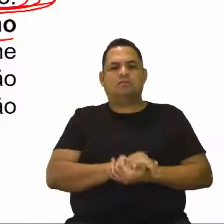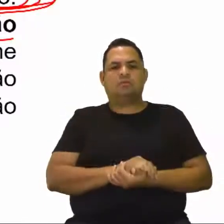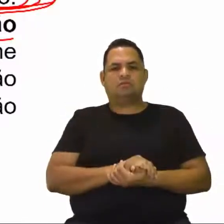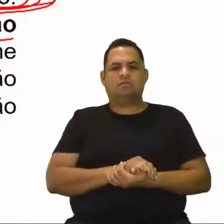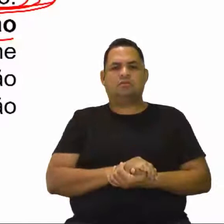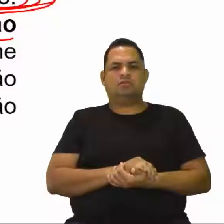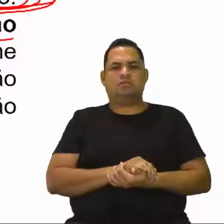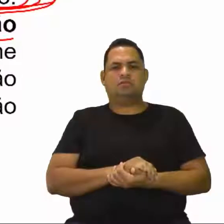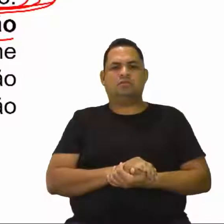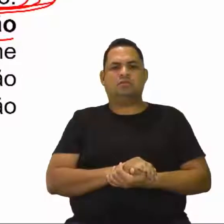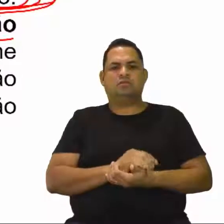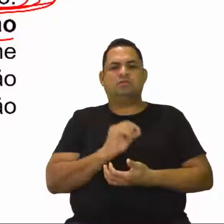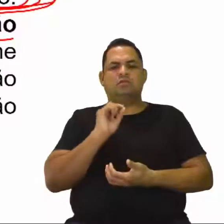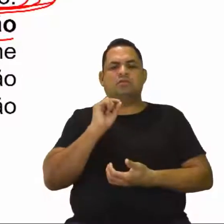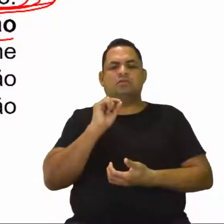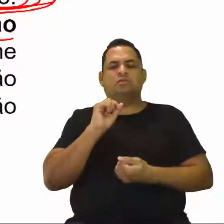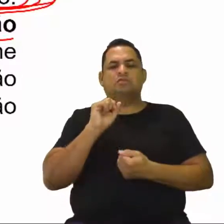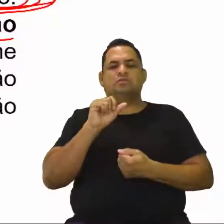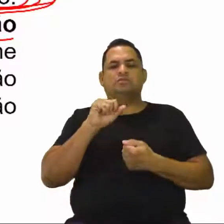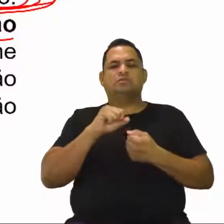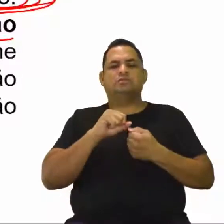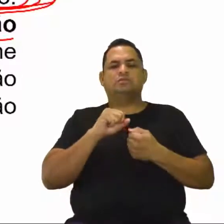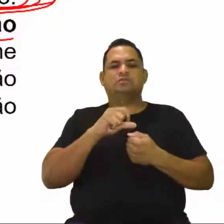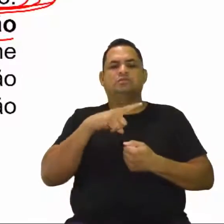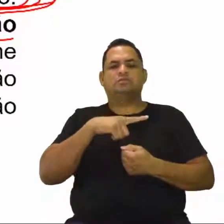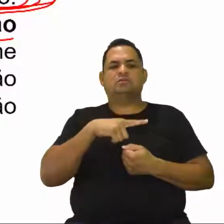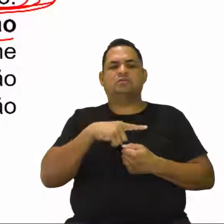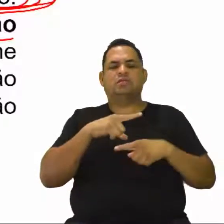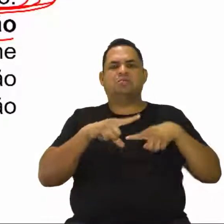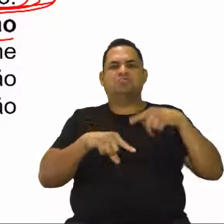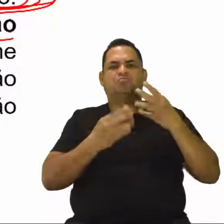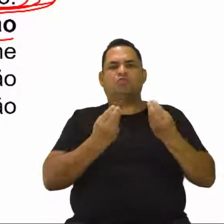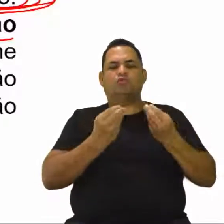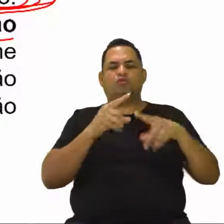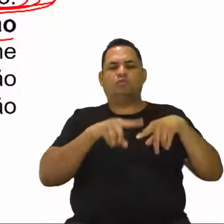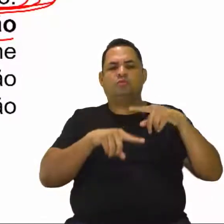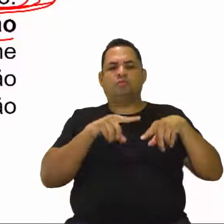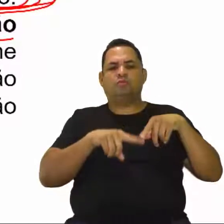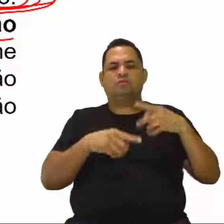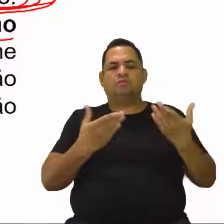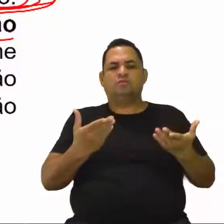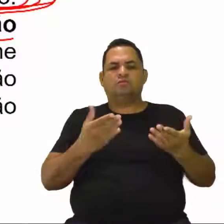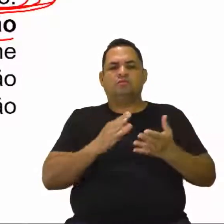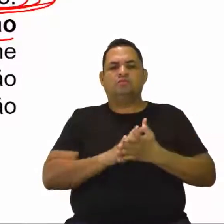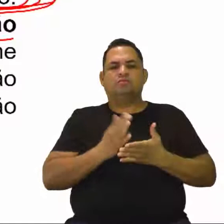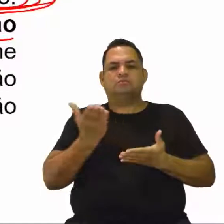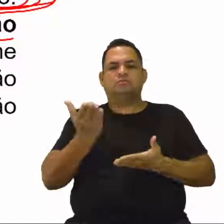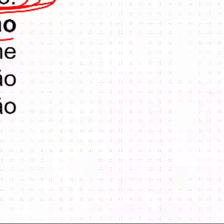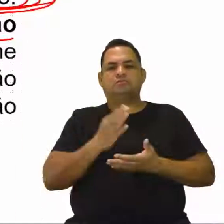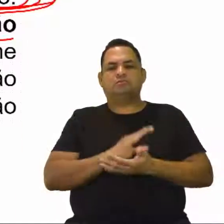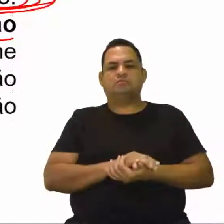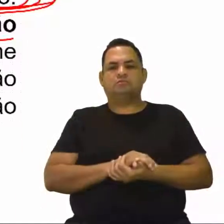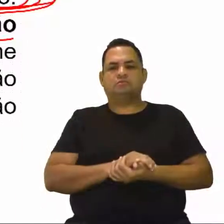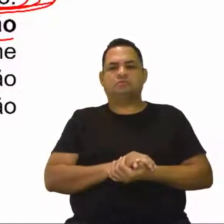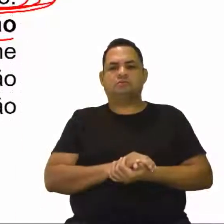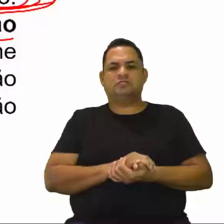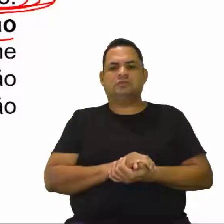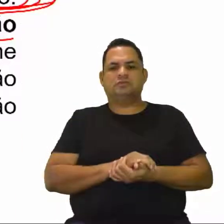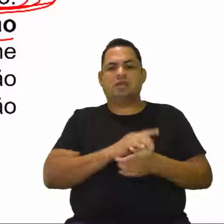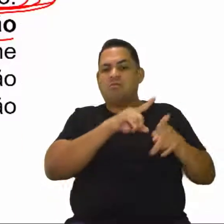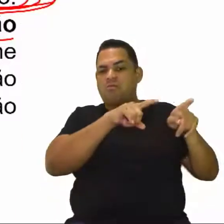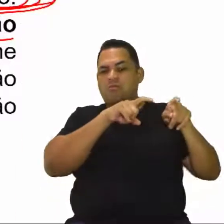Aluno, o que você faz quando você tem bastante produto? Ou, por exemplo, você é um